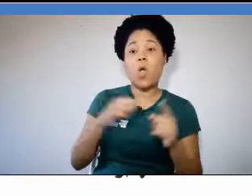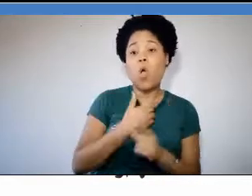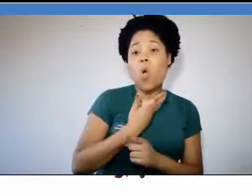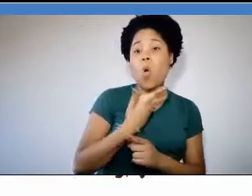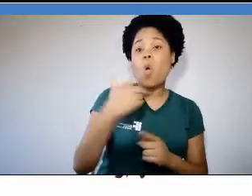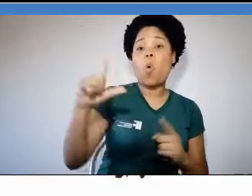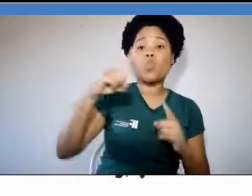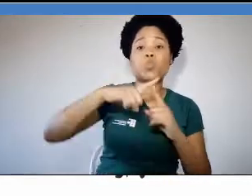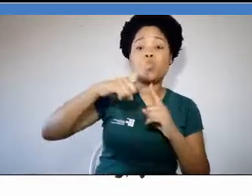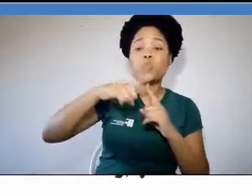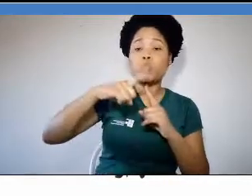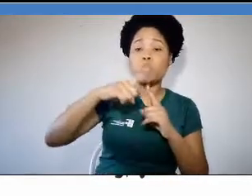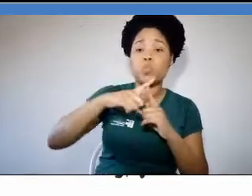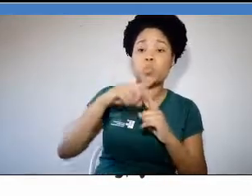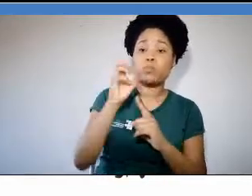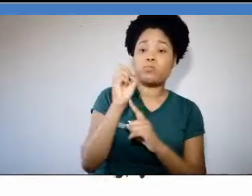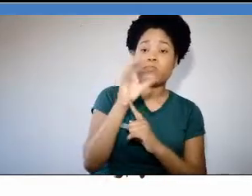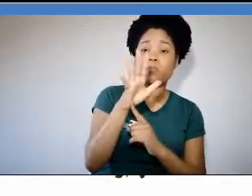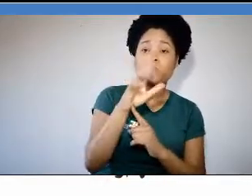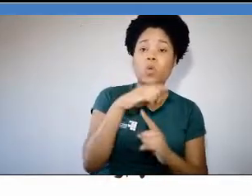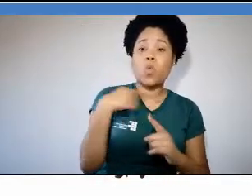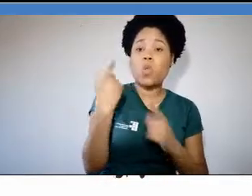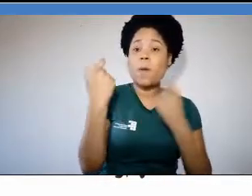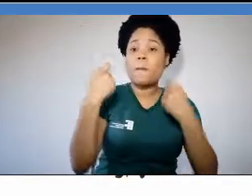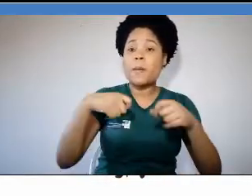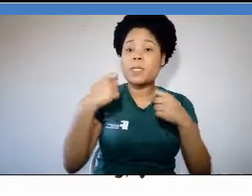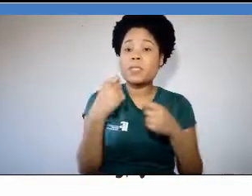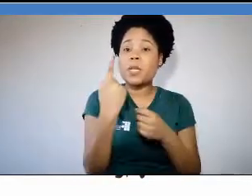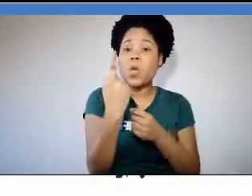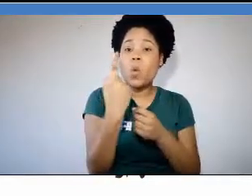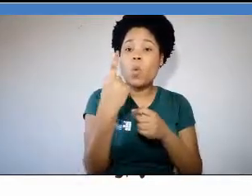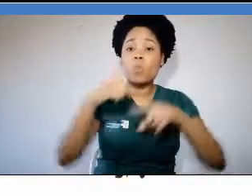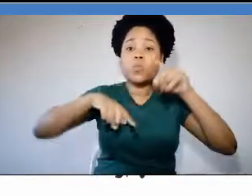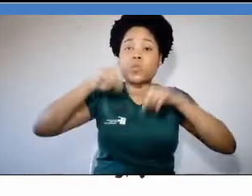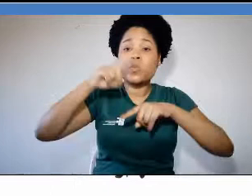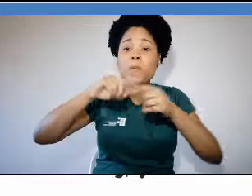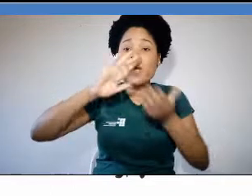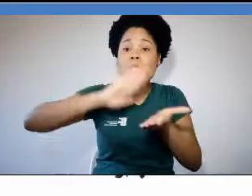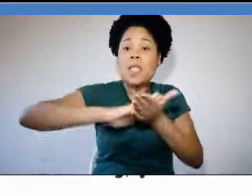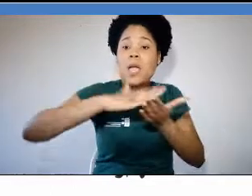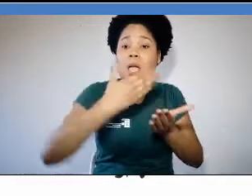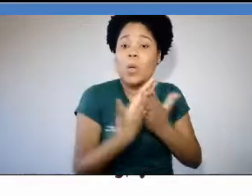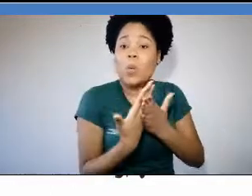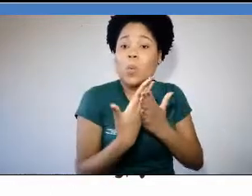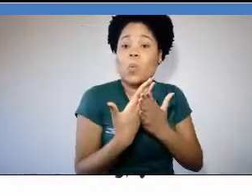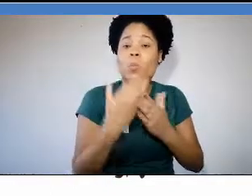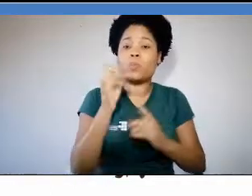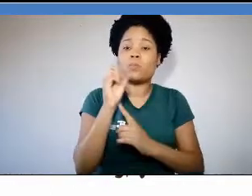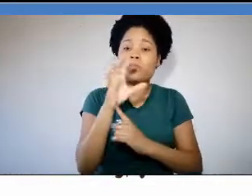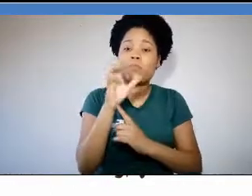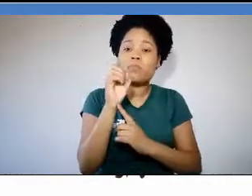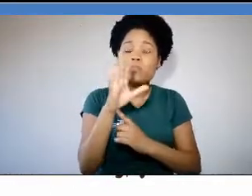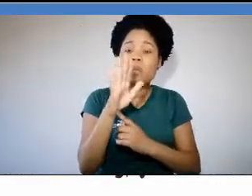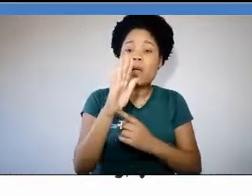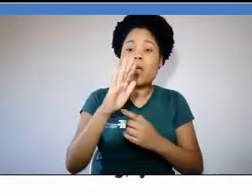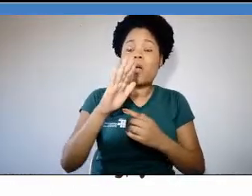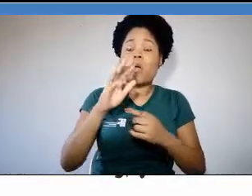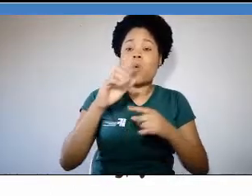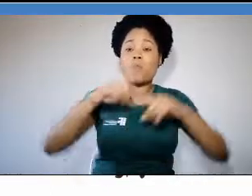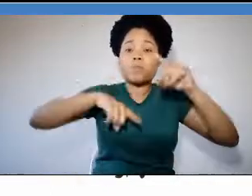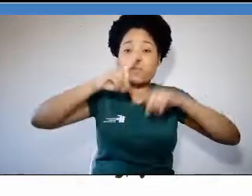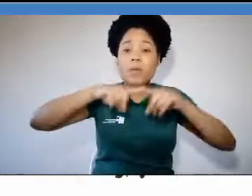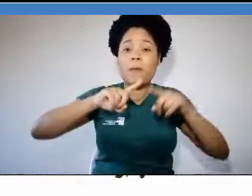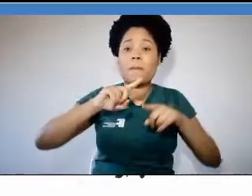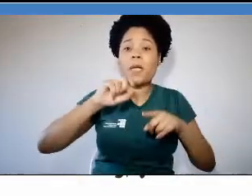usando outro tipo de sinal, a gente precisa de um equipamento que faz conversão desses sinais. Esse equipamento